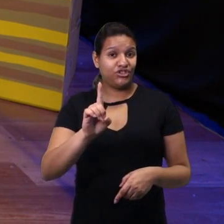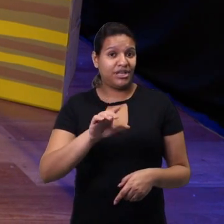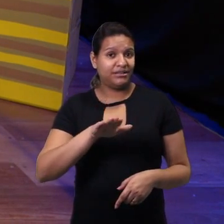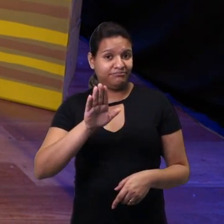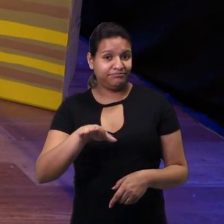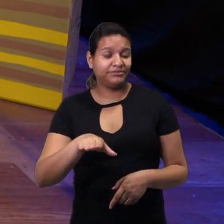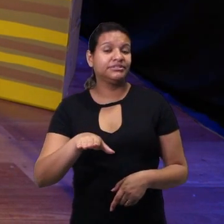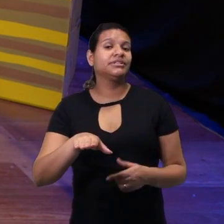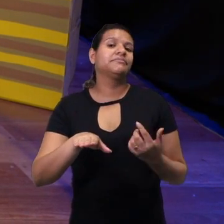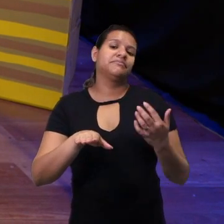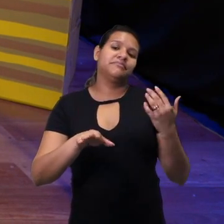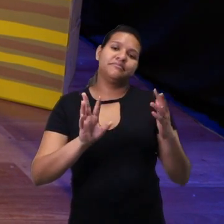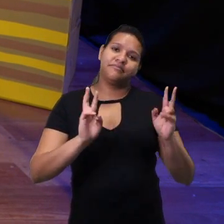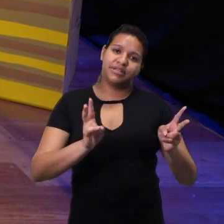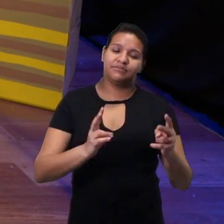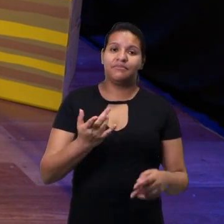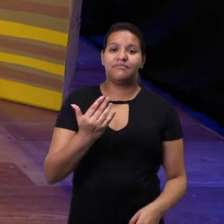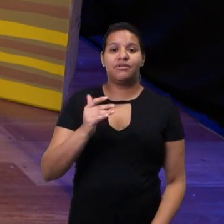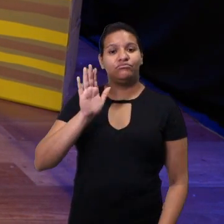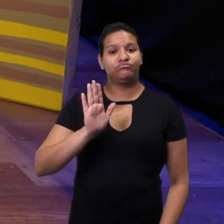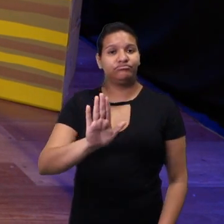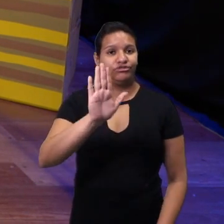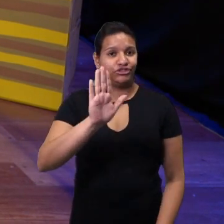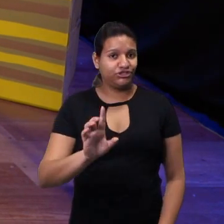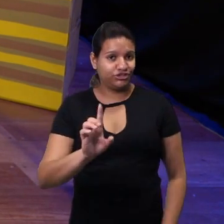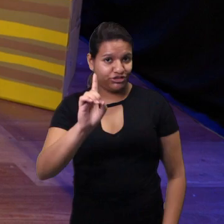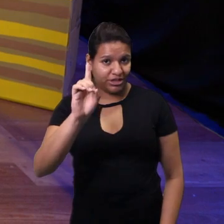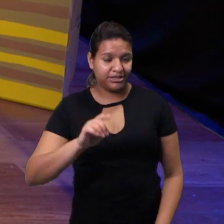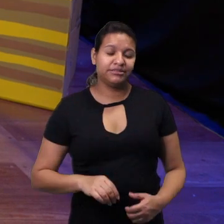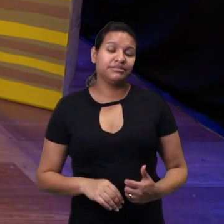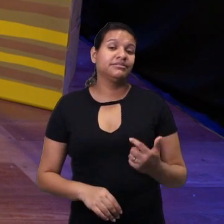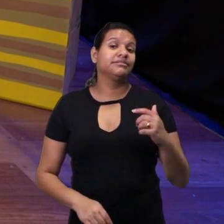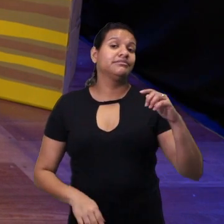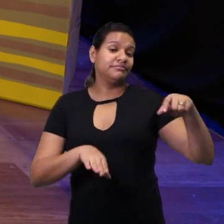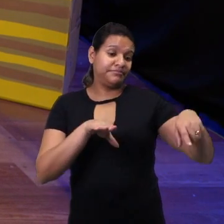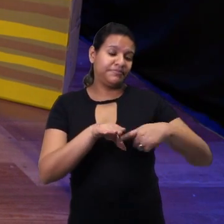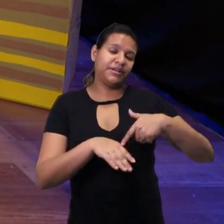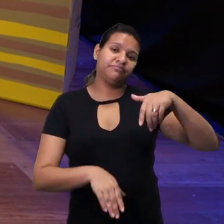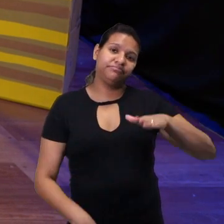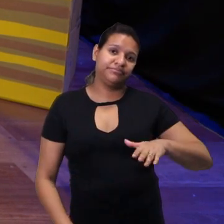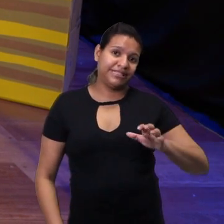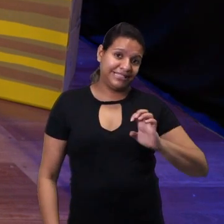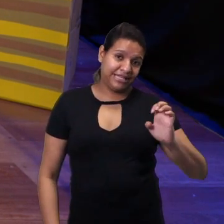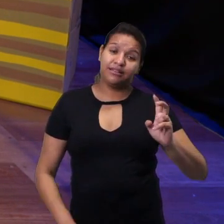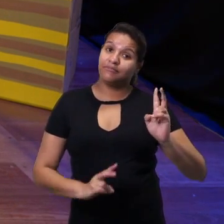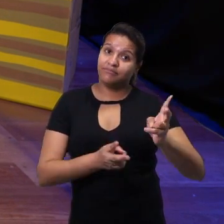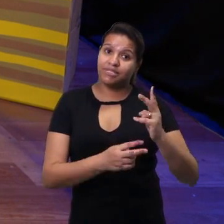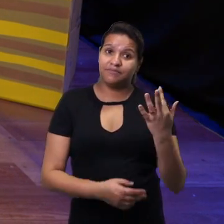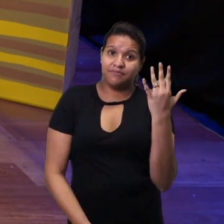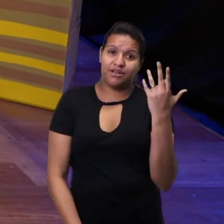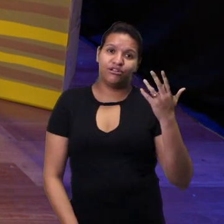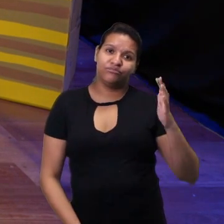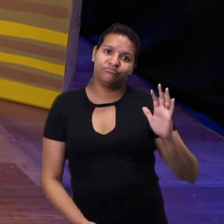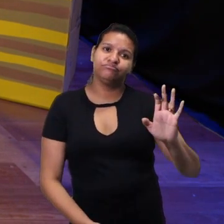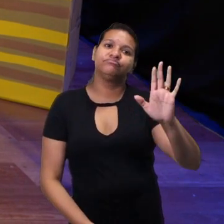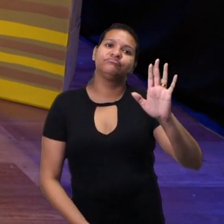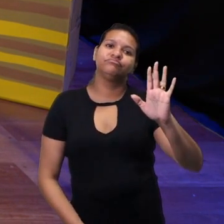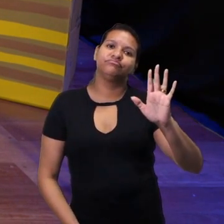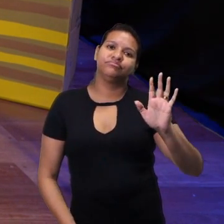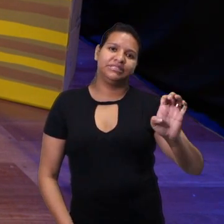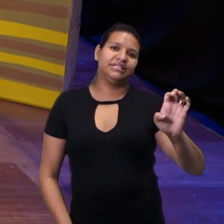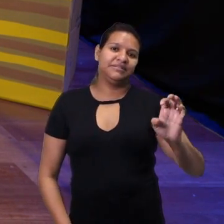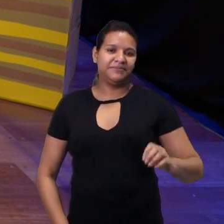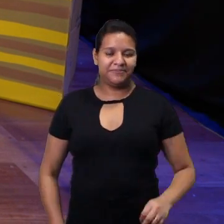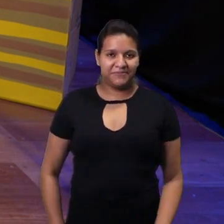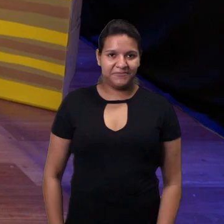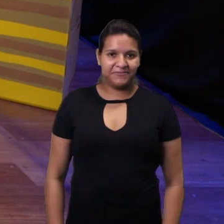eu toco a mão direita da minha dupla. Se eu piso com a perna esquerda, eu toco com a mão esquerda junto com a